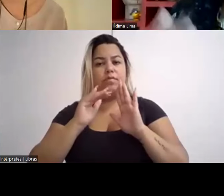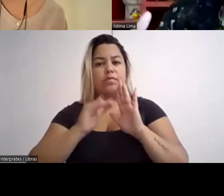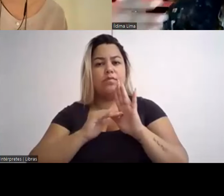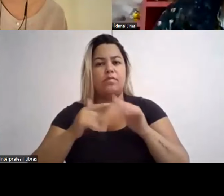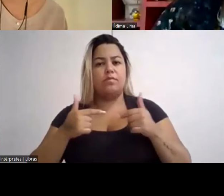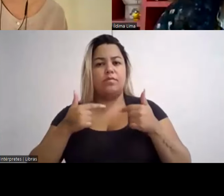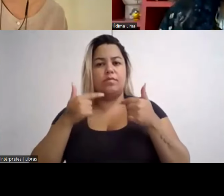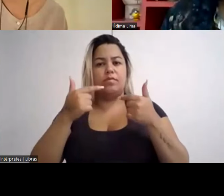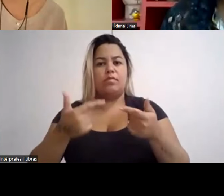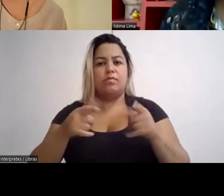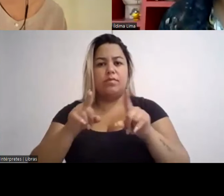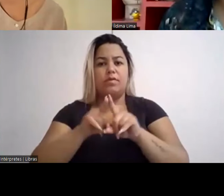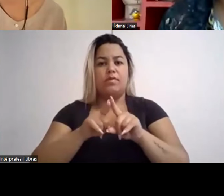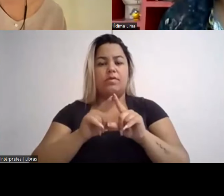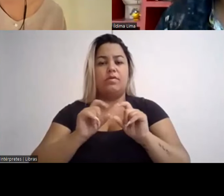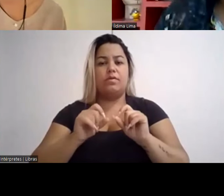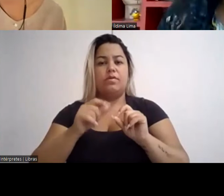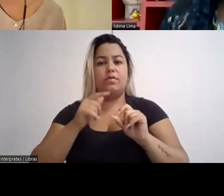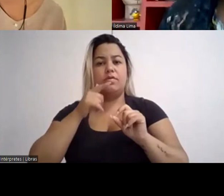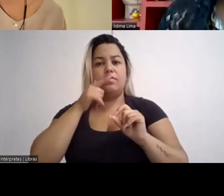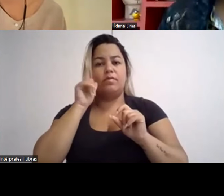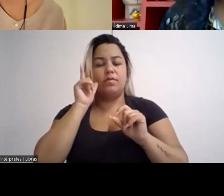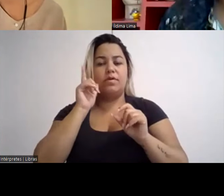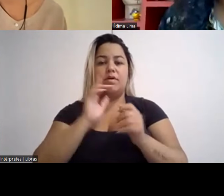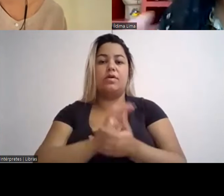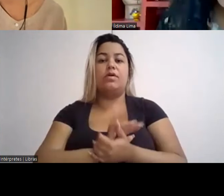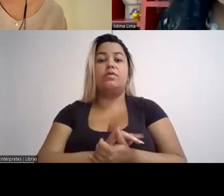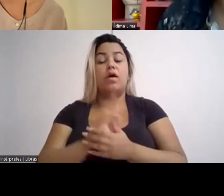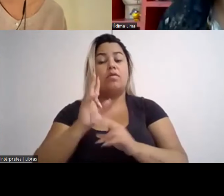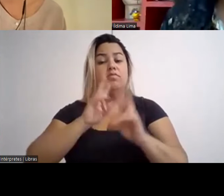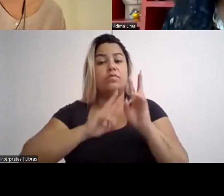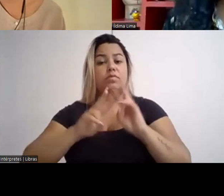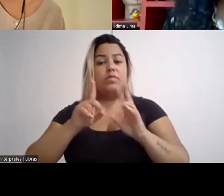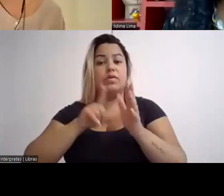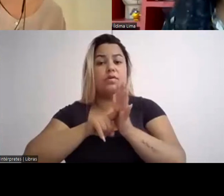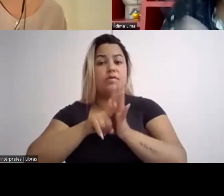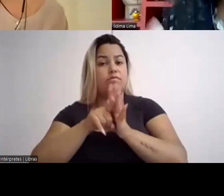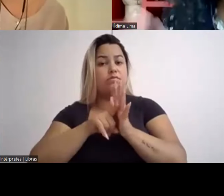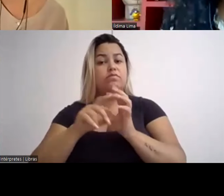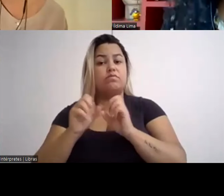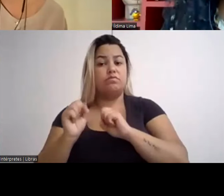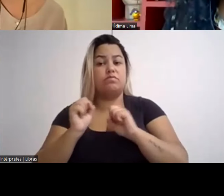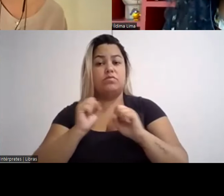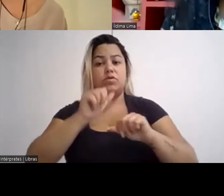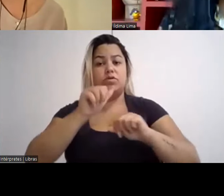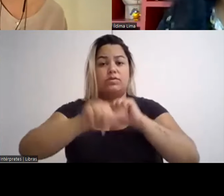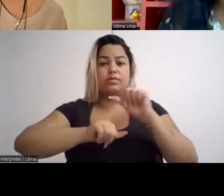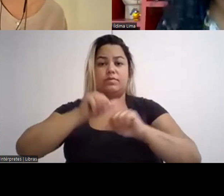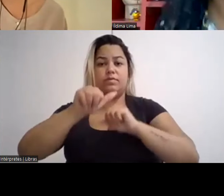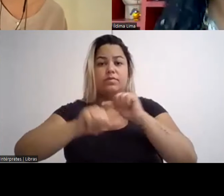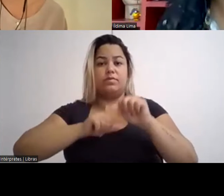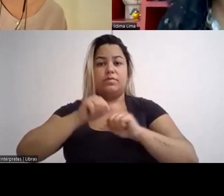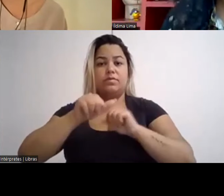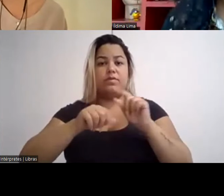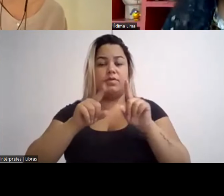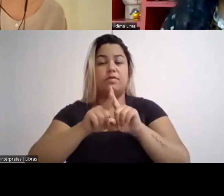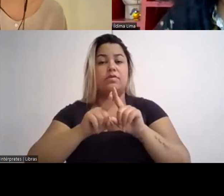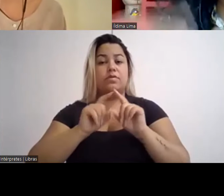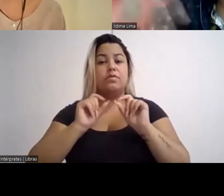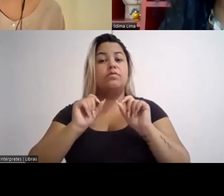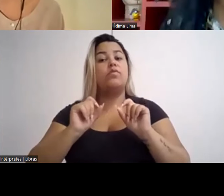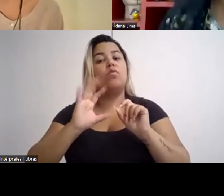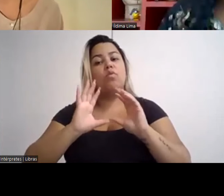desafios antecipadamente vistas e revisadas, elas podem se transformar em potencialidades, né? Dentro